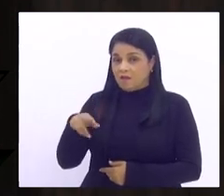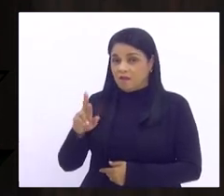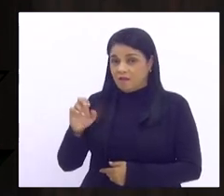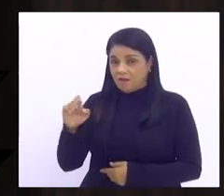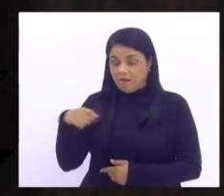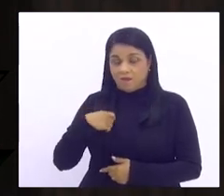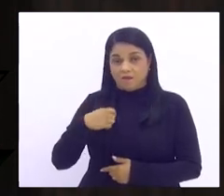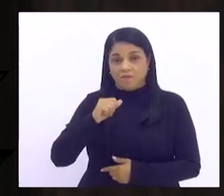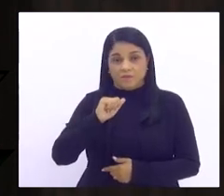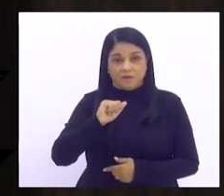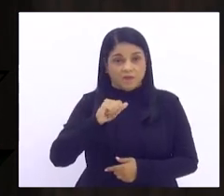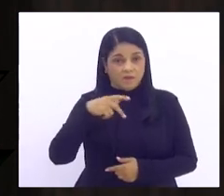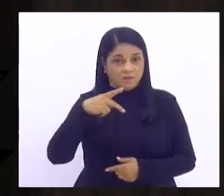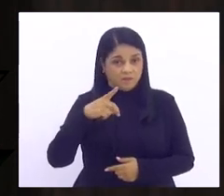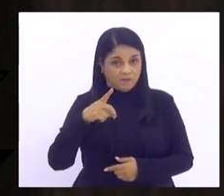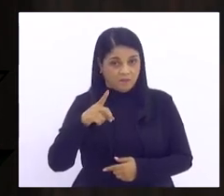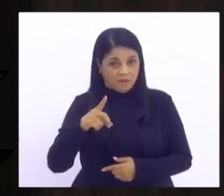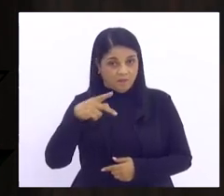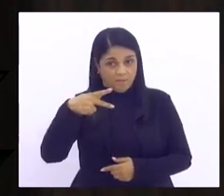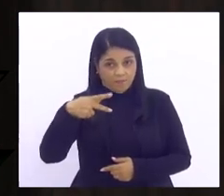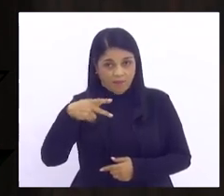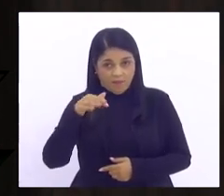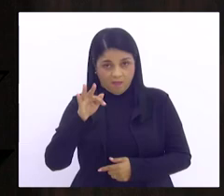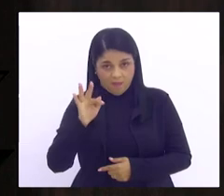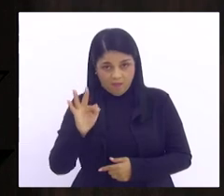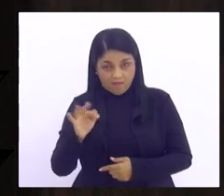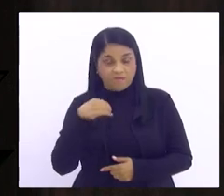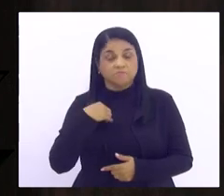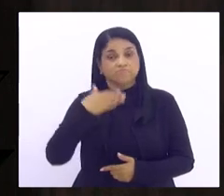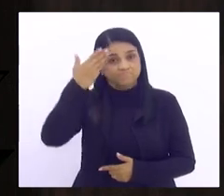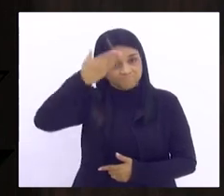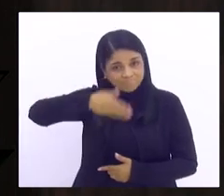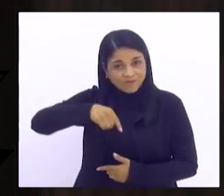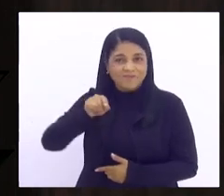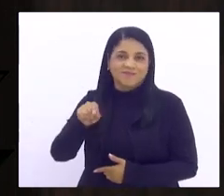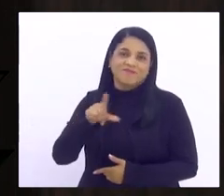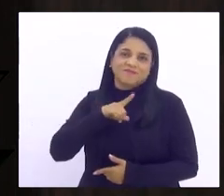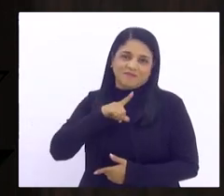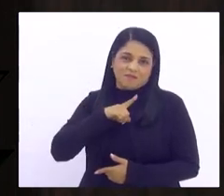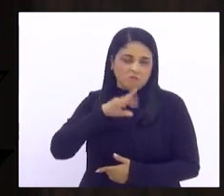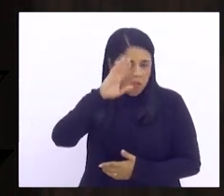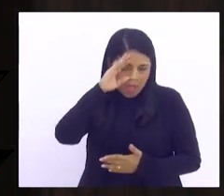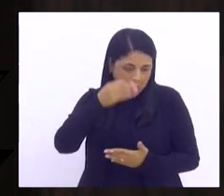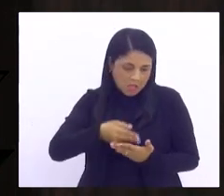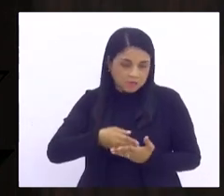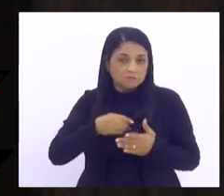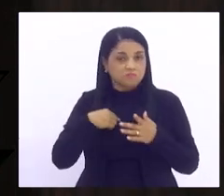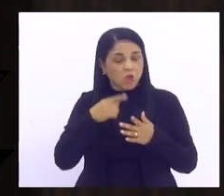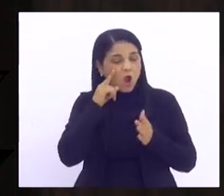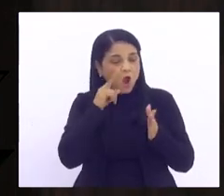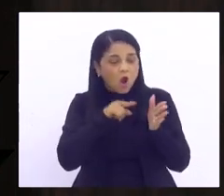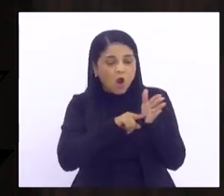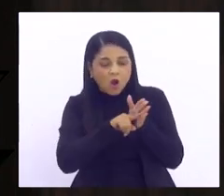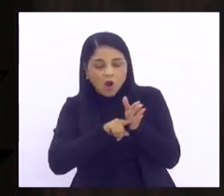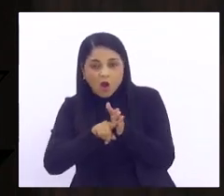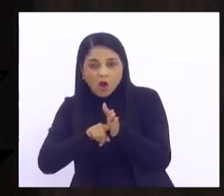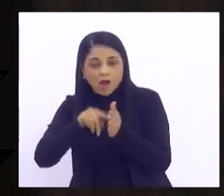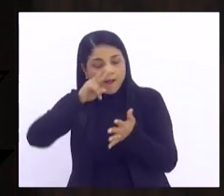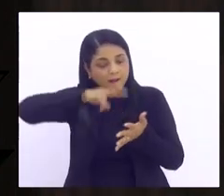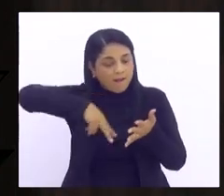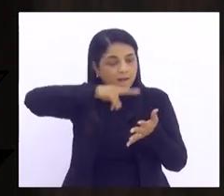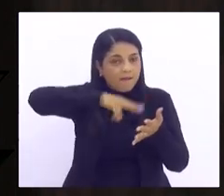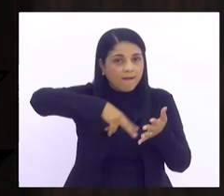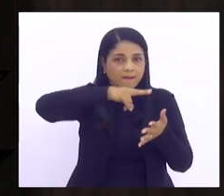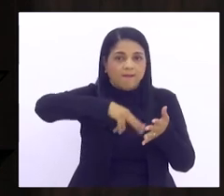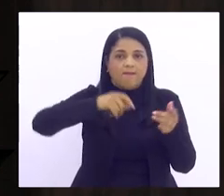DPF, e nós, de fato, atestamos isso, não precisam acreditar no que eu estou dizendo, basta recorrer,